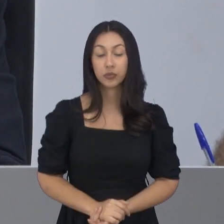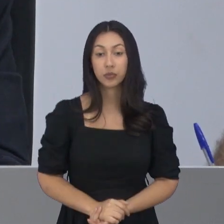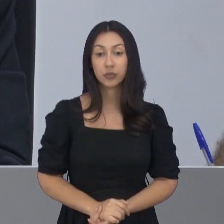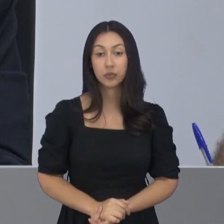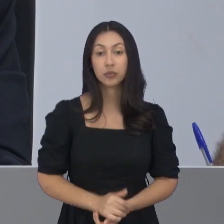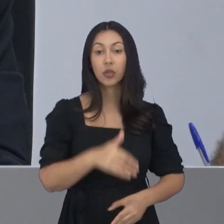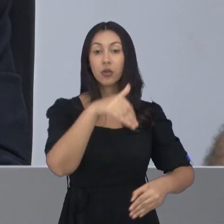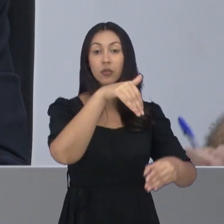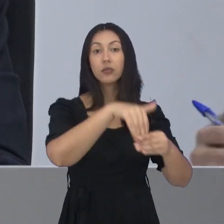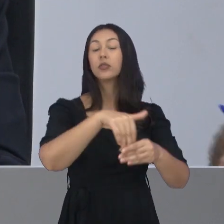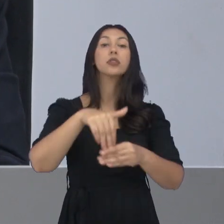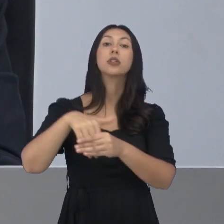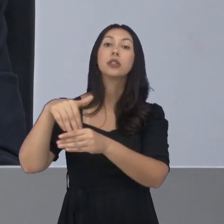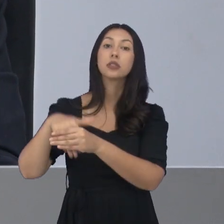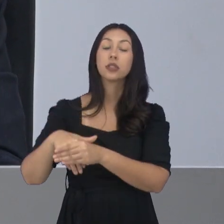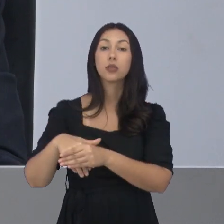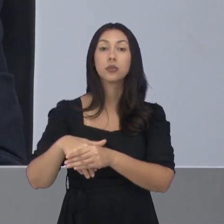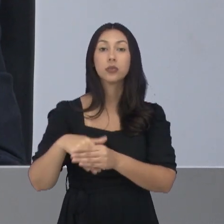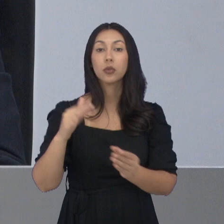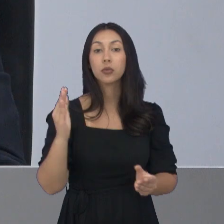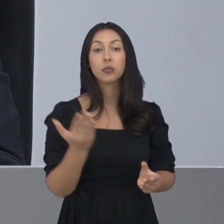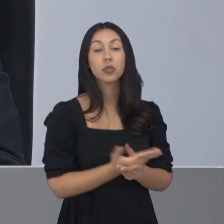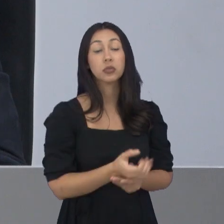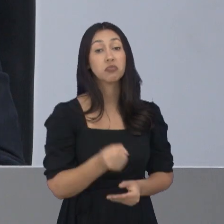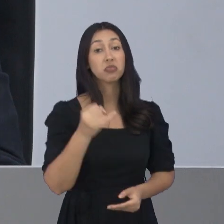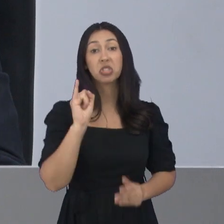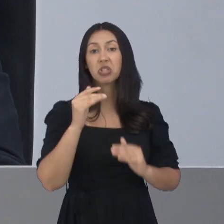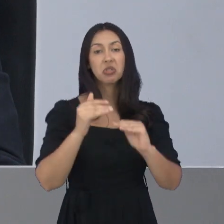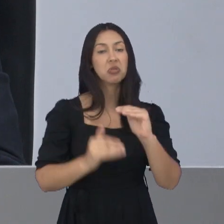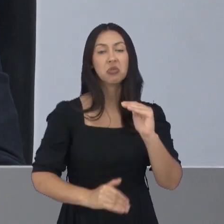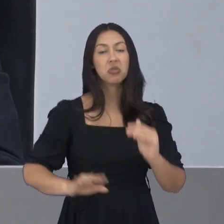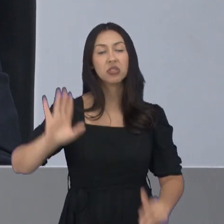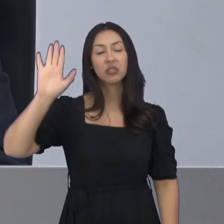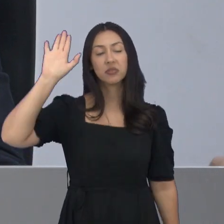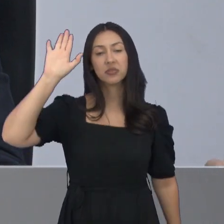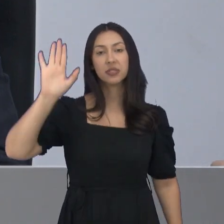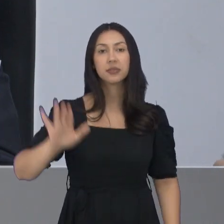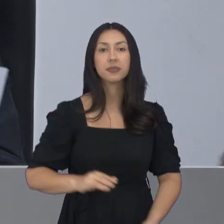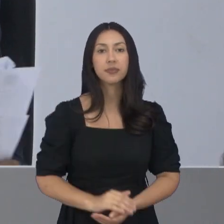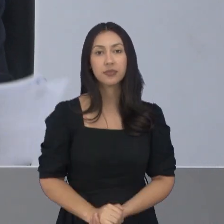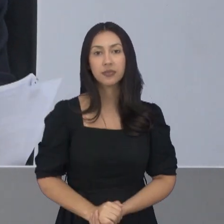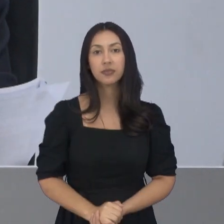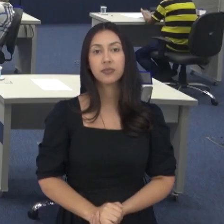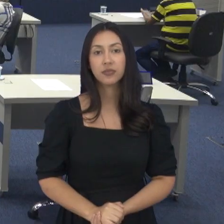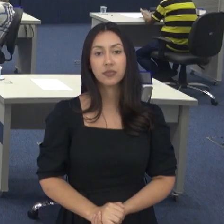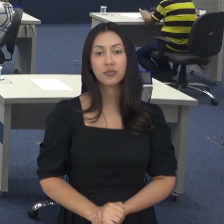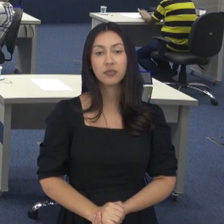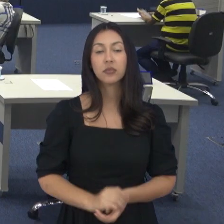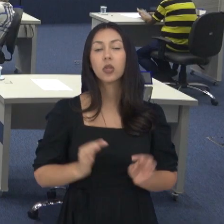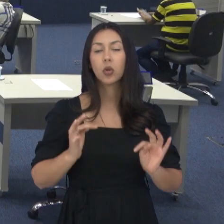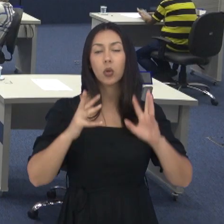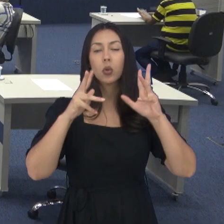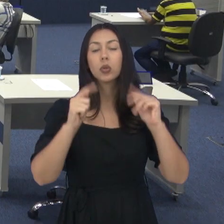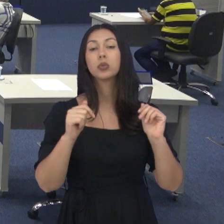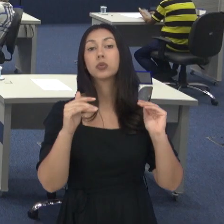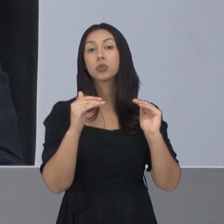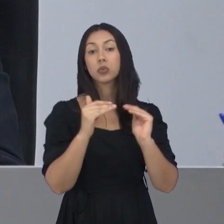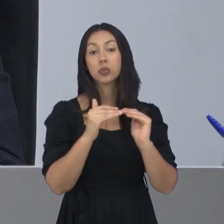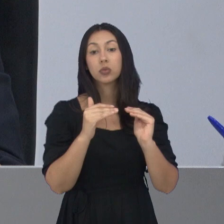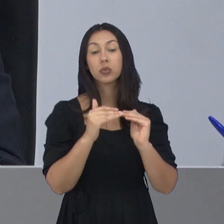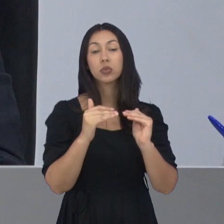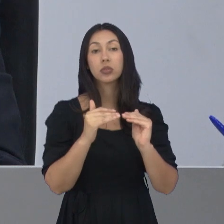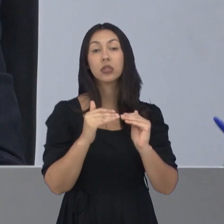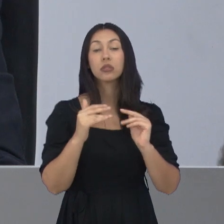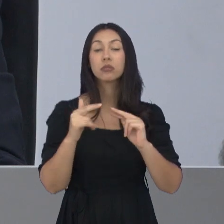Em votação, o processo. Vereadores favoráveis permaneçam como estão, os contrários se manifestam. Nenhum voto contrário, senhor